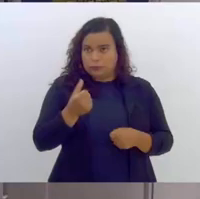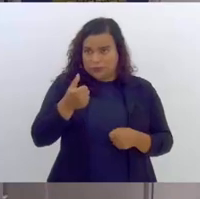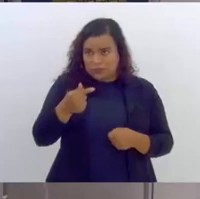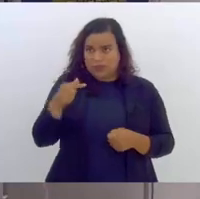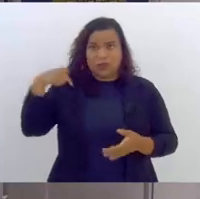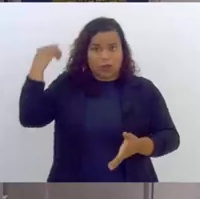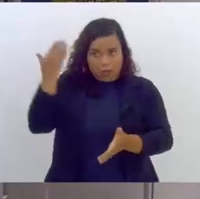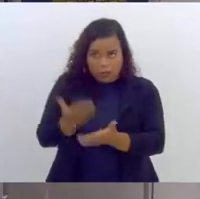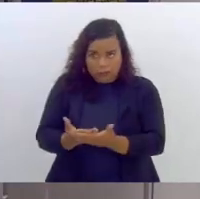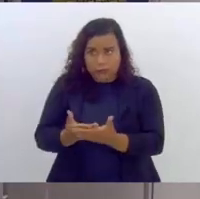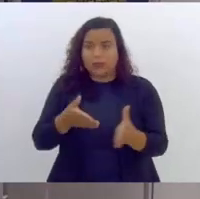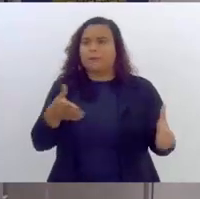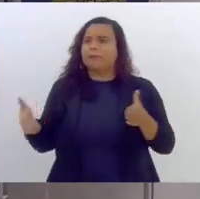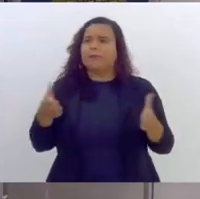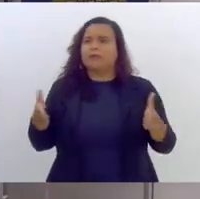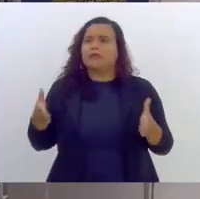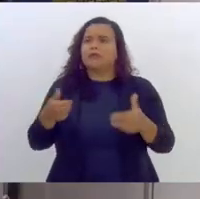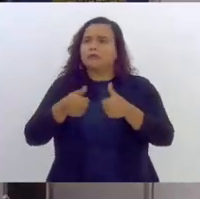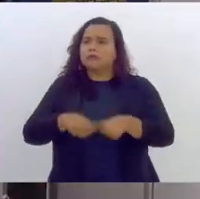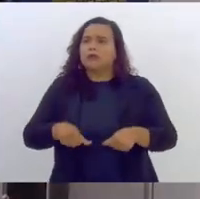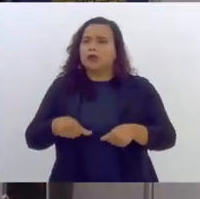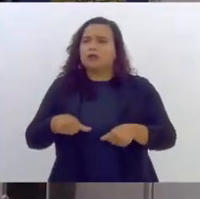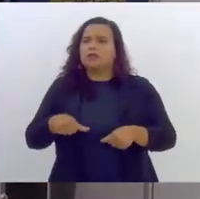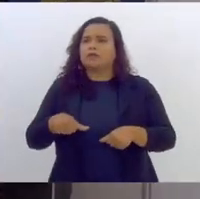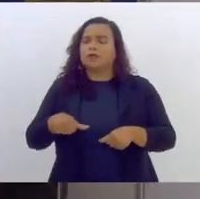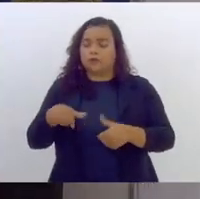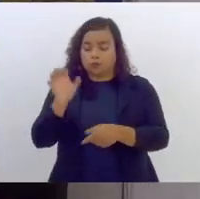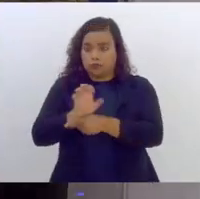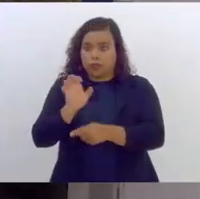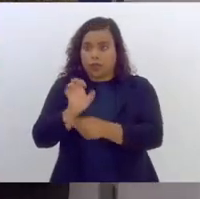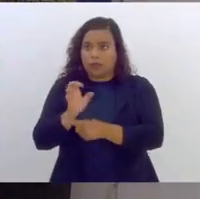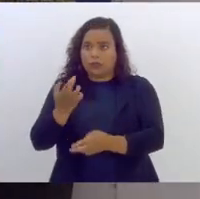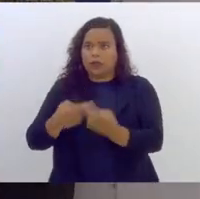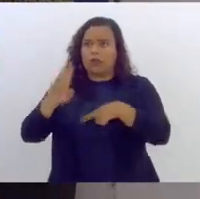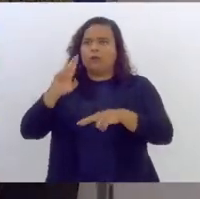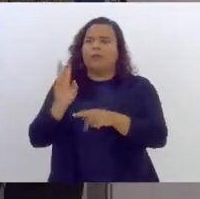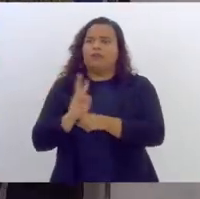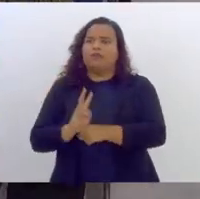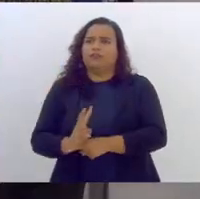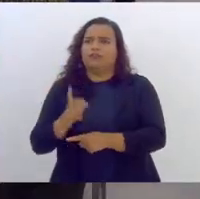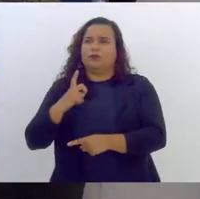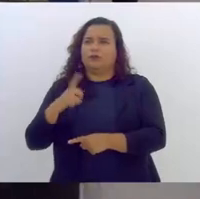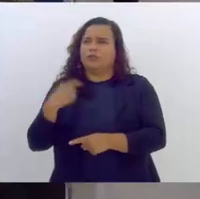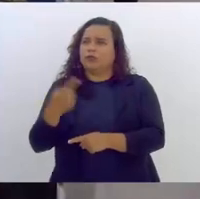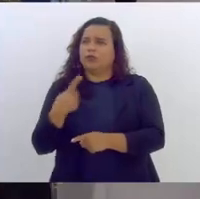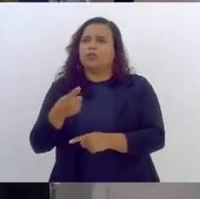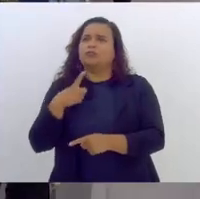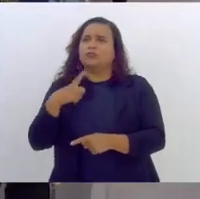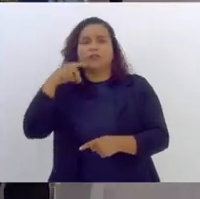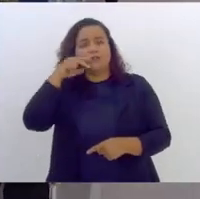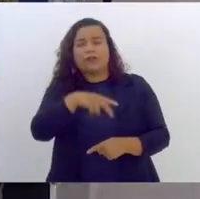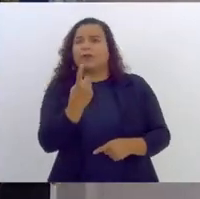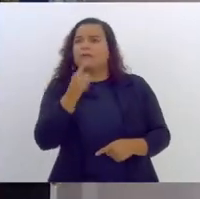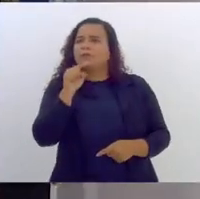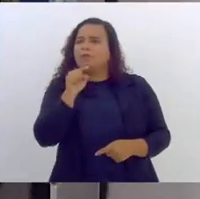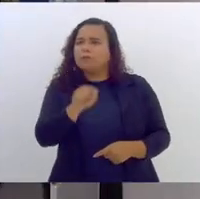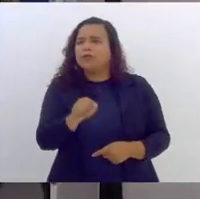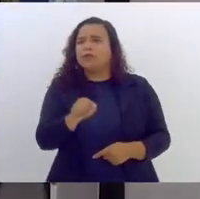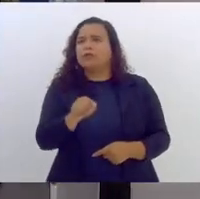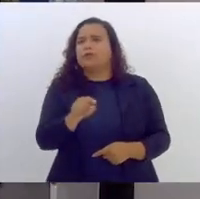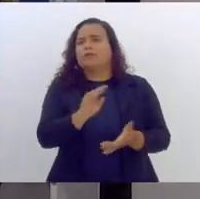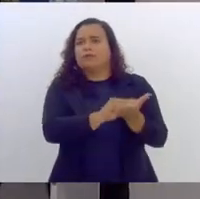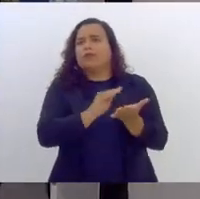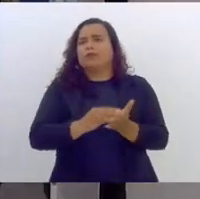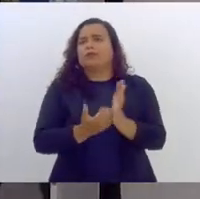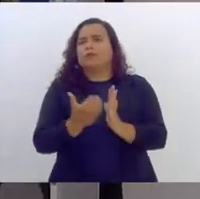período que o estado entrou no regime de recuperação fiscal nós tivemos aí mais de mil vacâncias no cargo de inspetor de